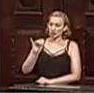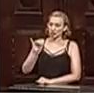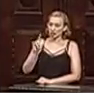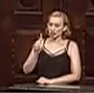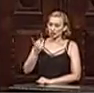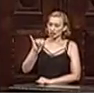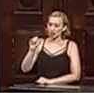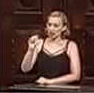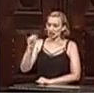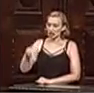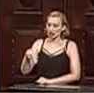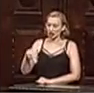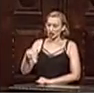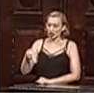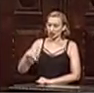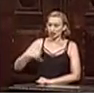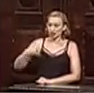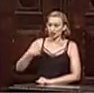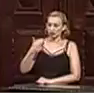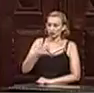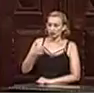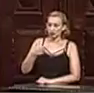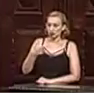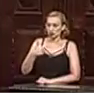Leite, 22 anos.